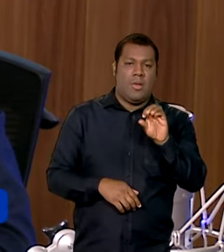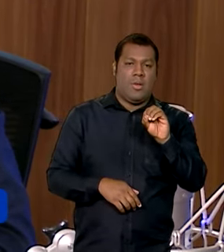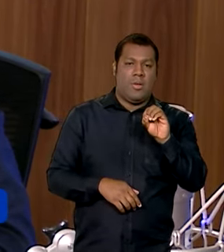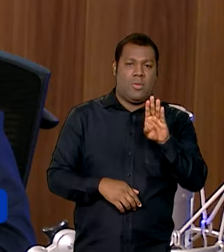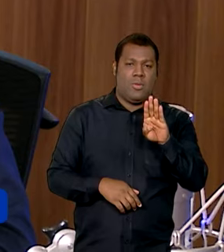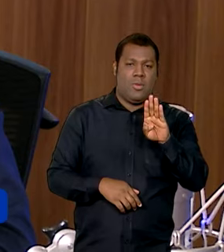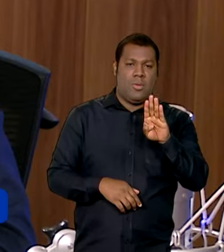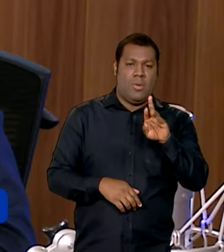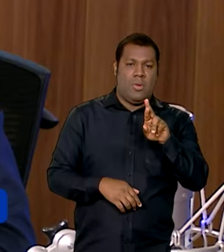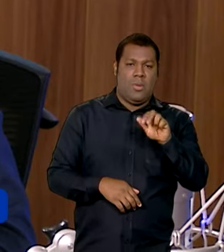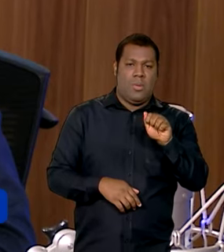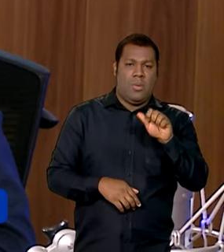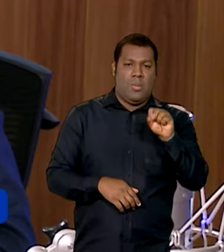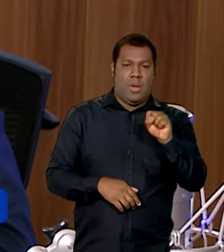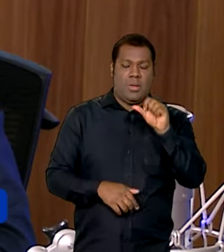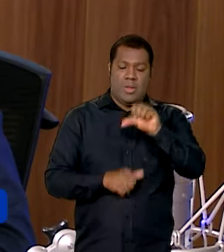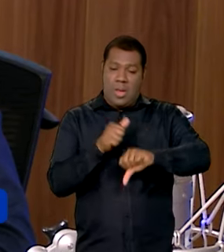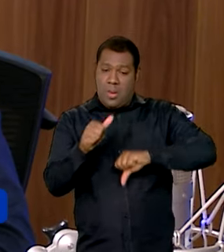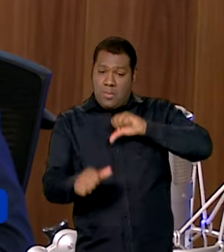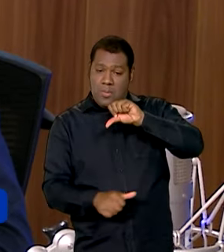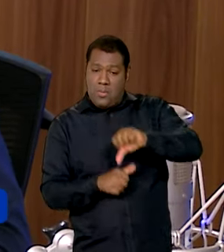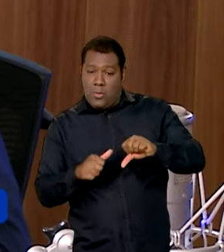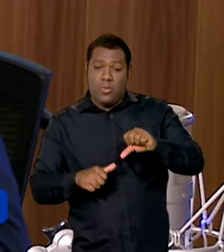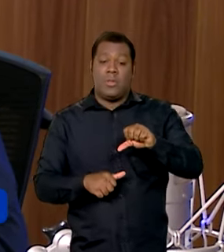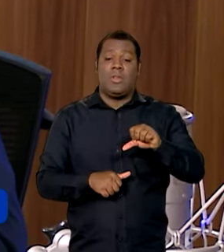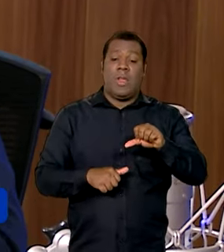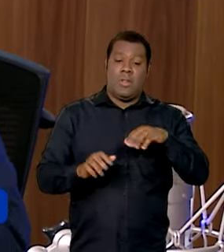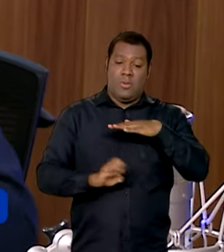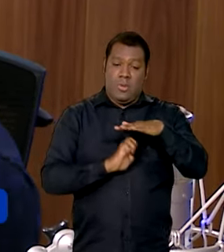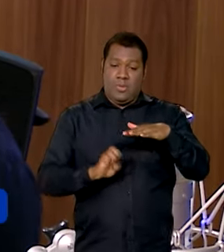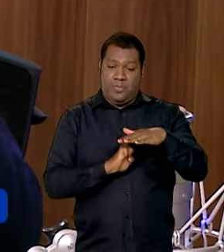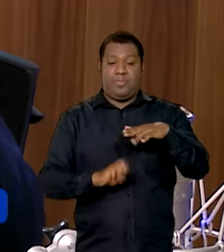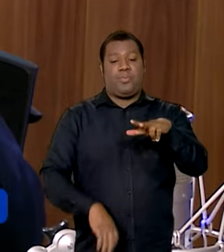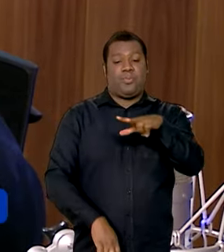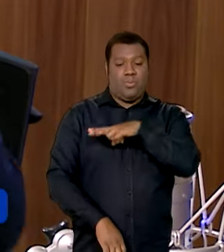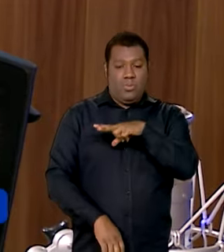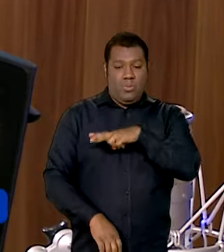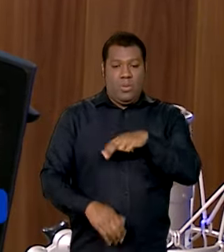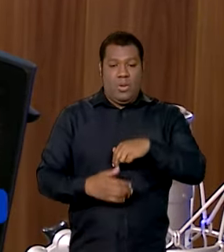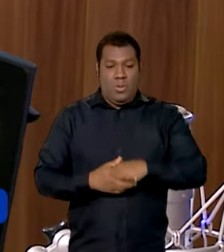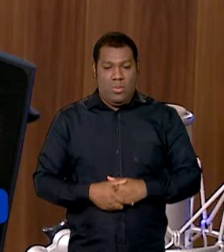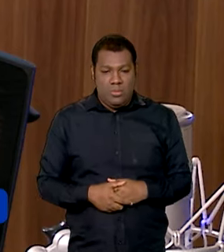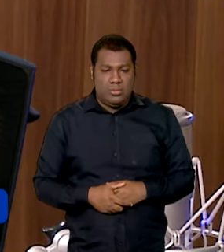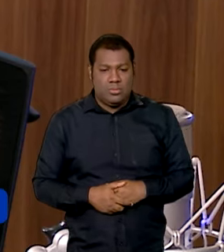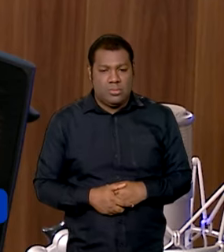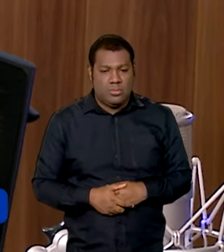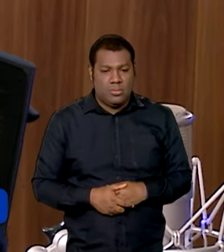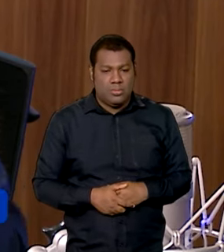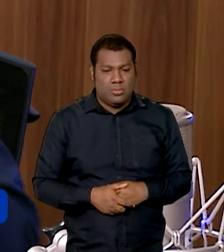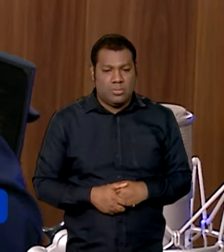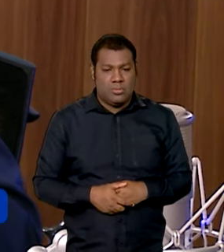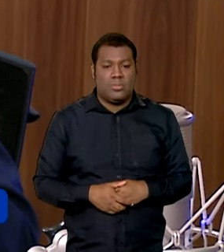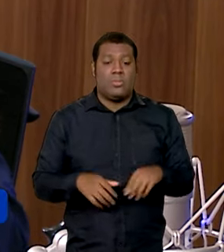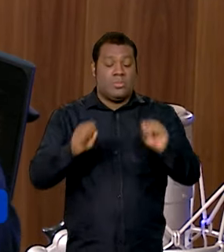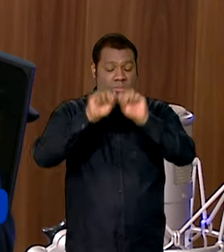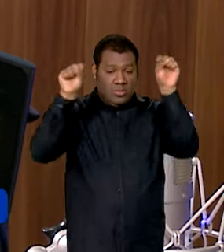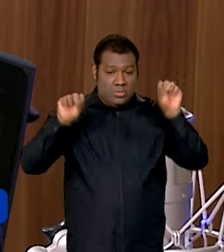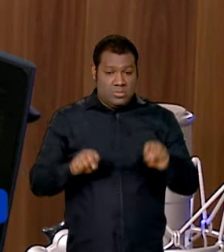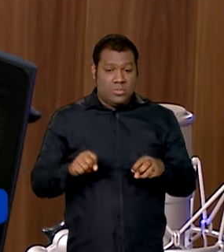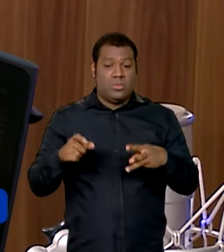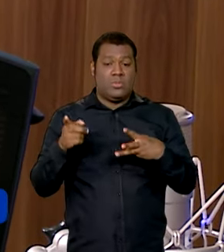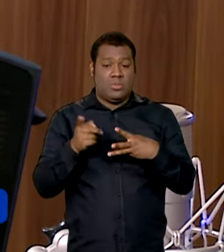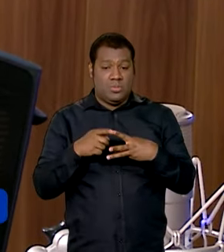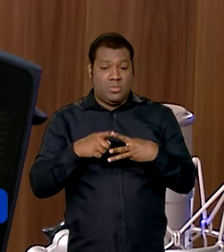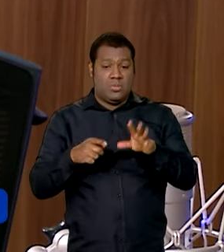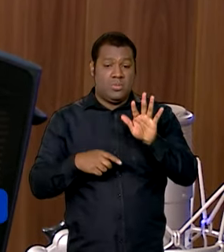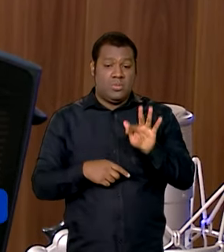o São Francisco e ao Parnaíba de revitalização o de Furnas e o da Amazônia tá E aí quando foi para agora